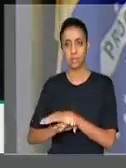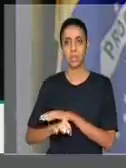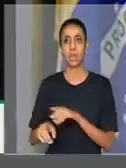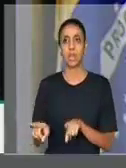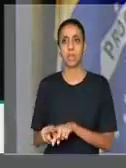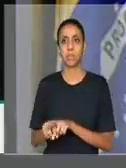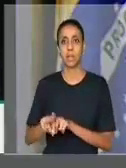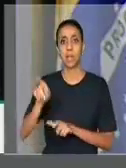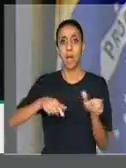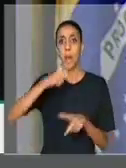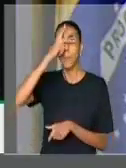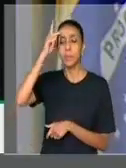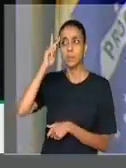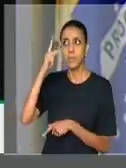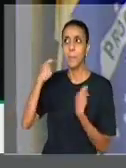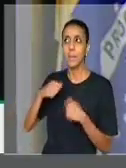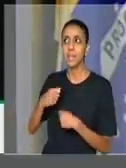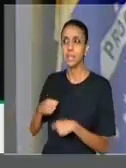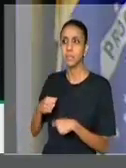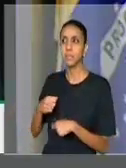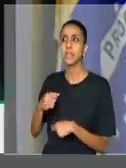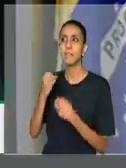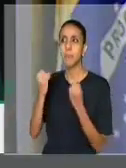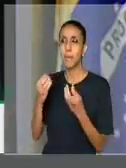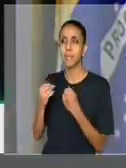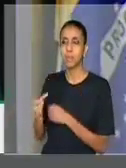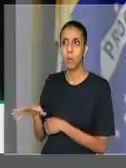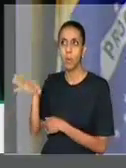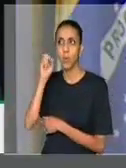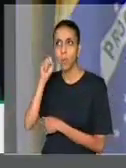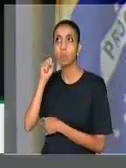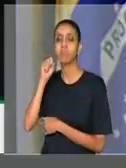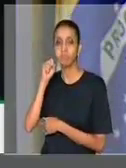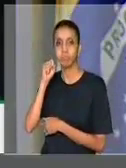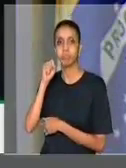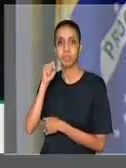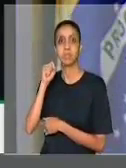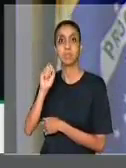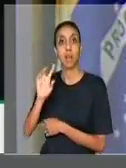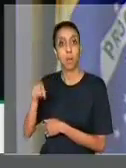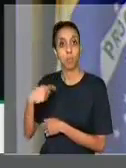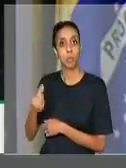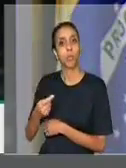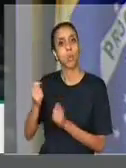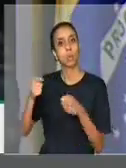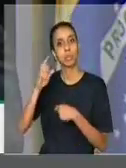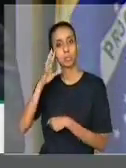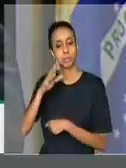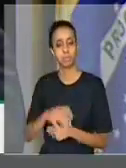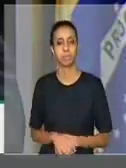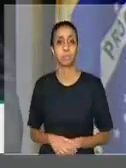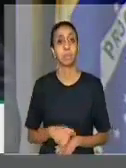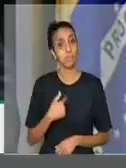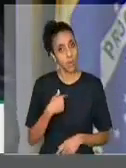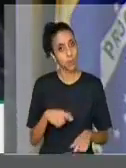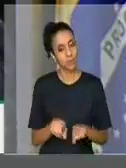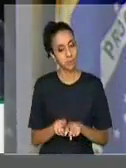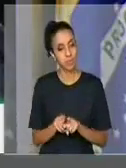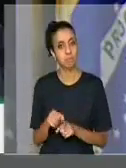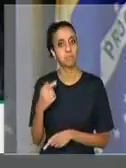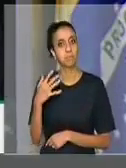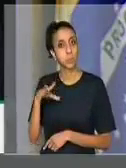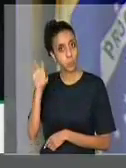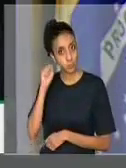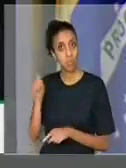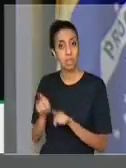necessidade da informação tomem uma decisão correta como capixaba que sou carinhosamente ouvinte da rádio itatiaia tem um